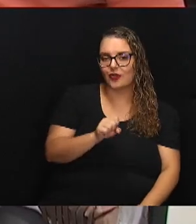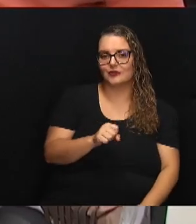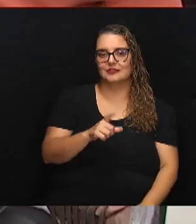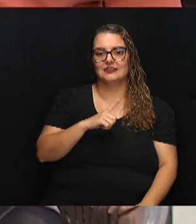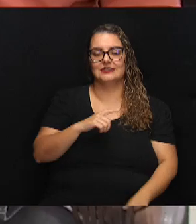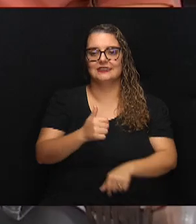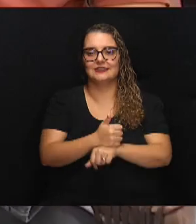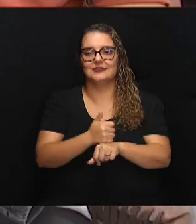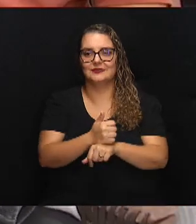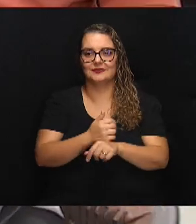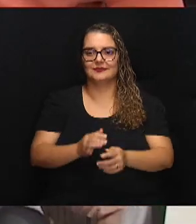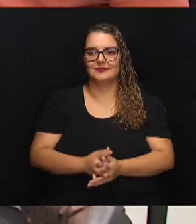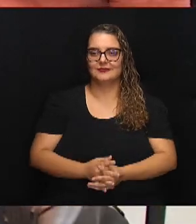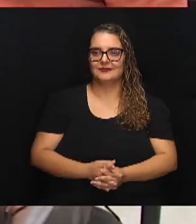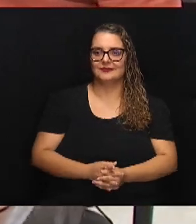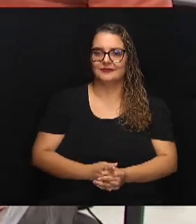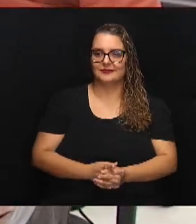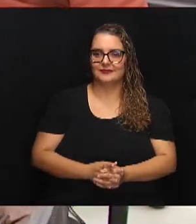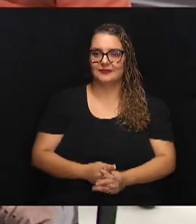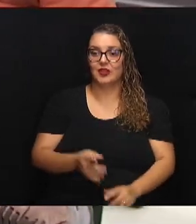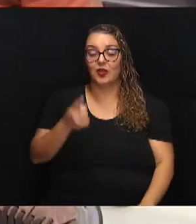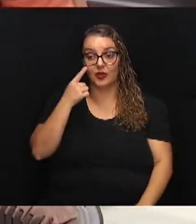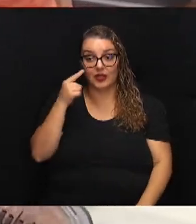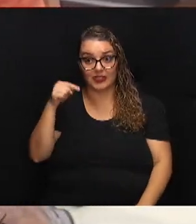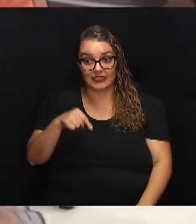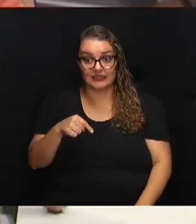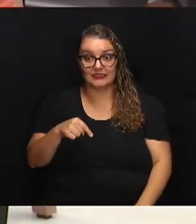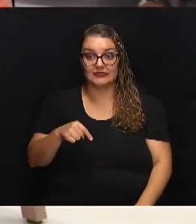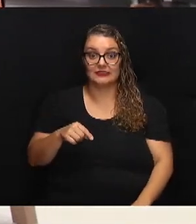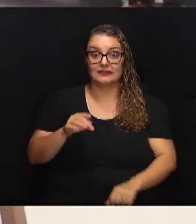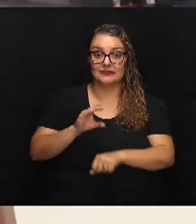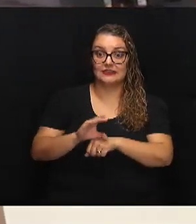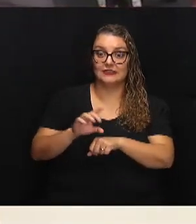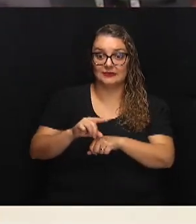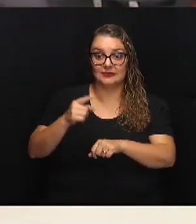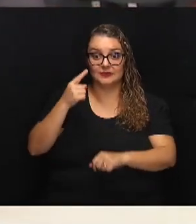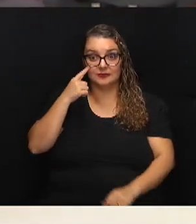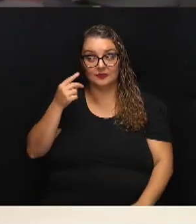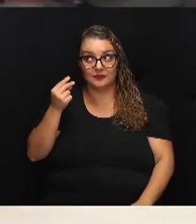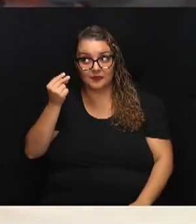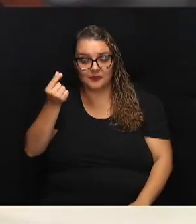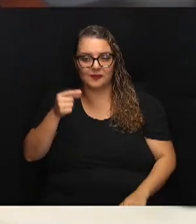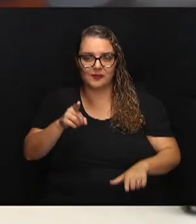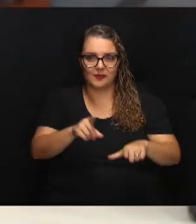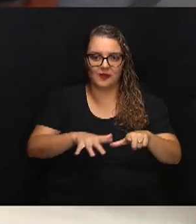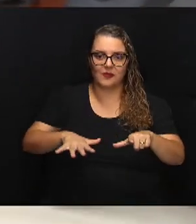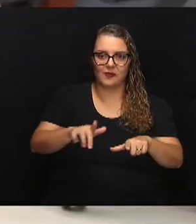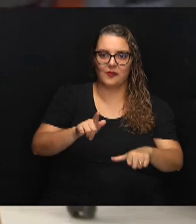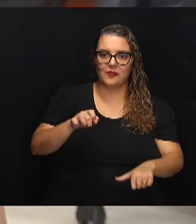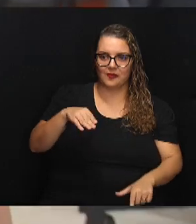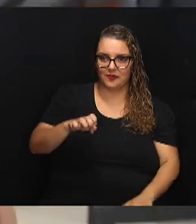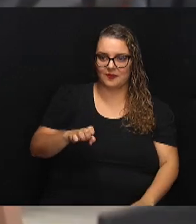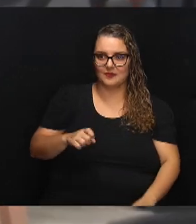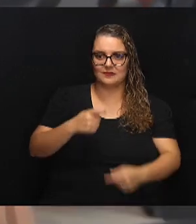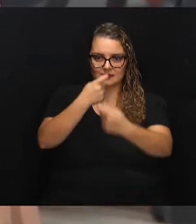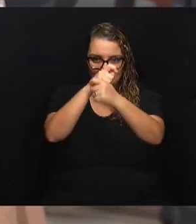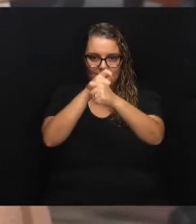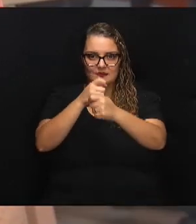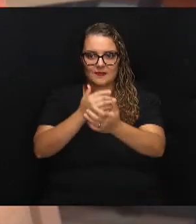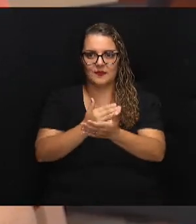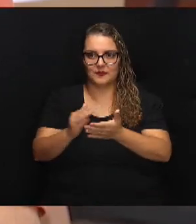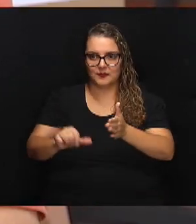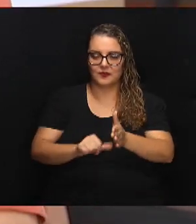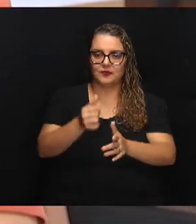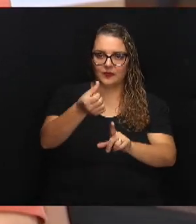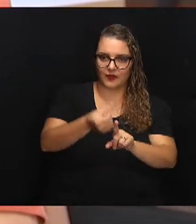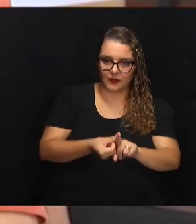profissão? Olha, esse curso Design de Games aqui na PUC Campinas, ele se inicia agora, nesse primeiro